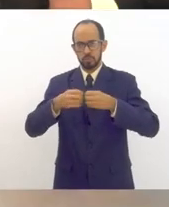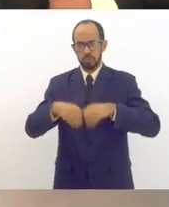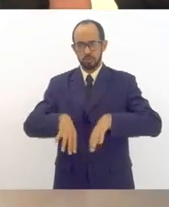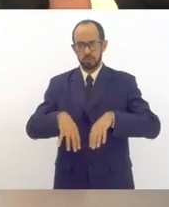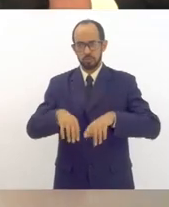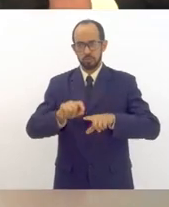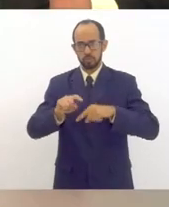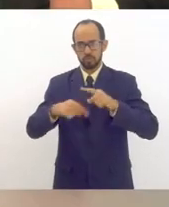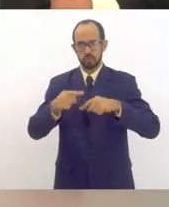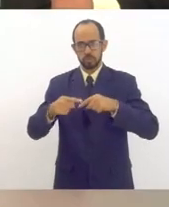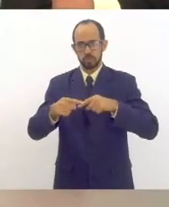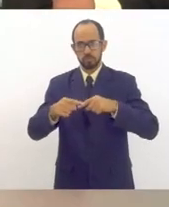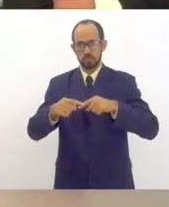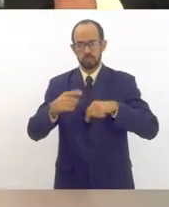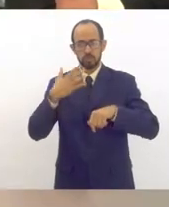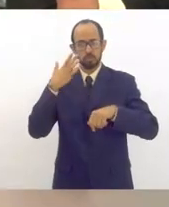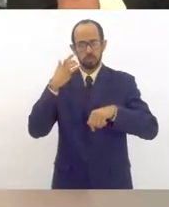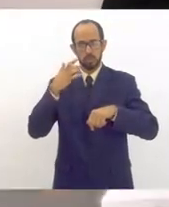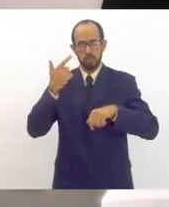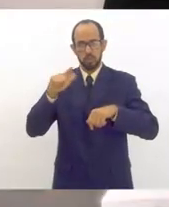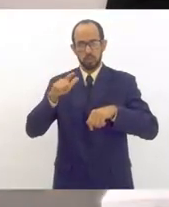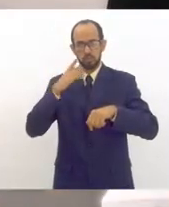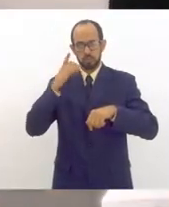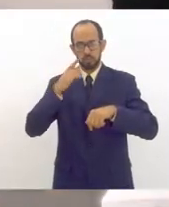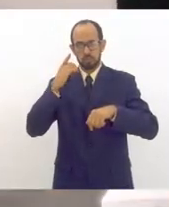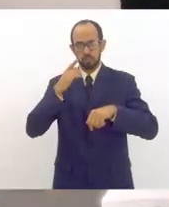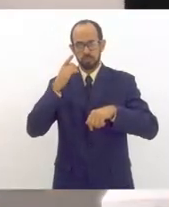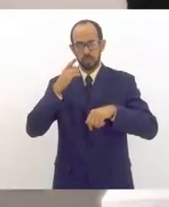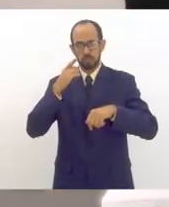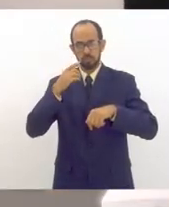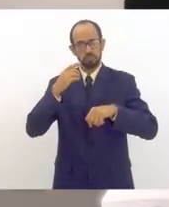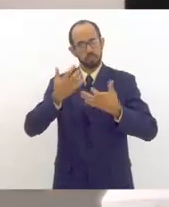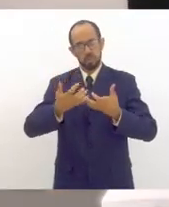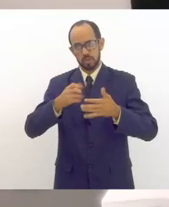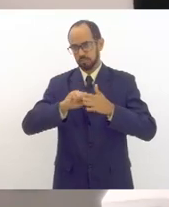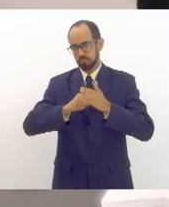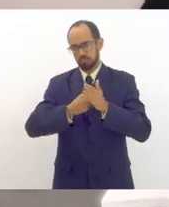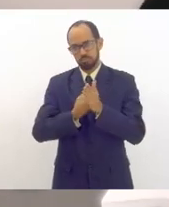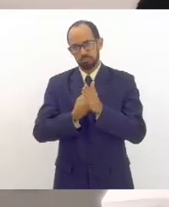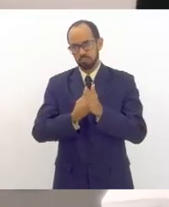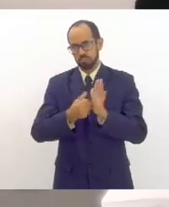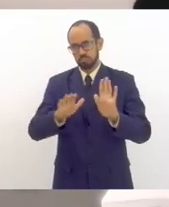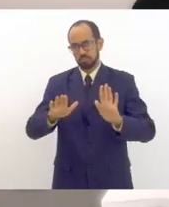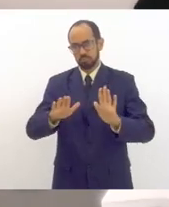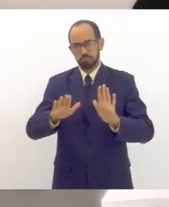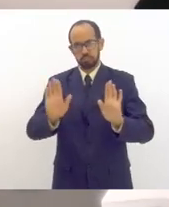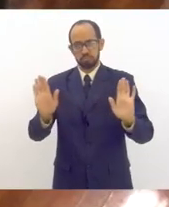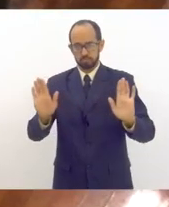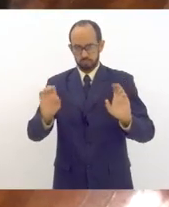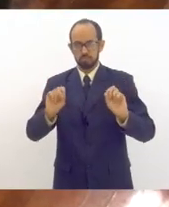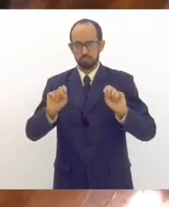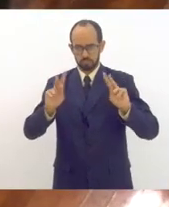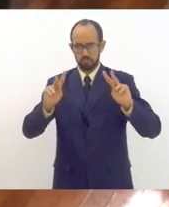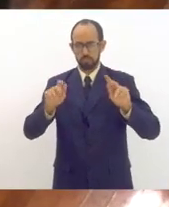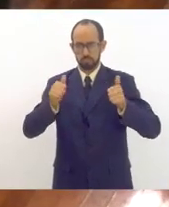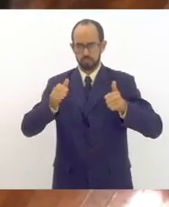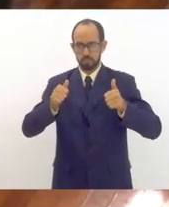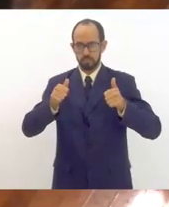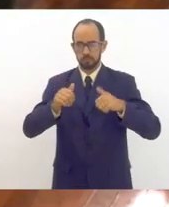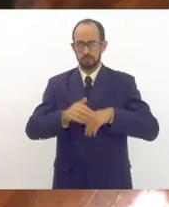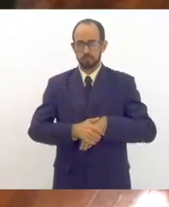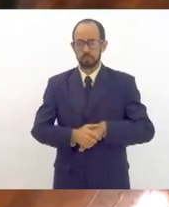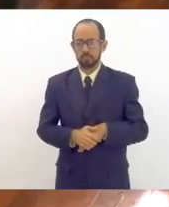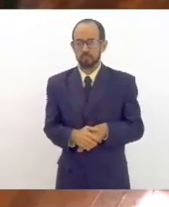o líder ou algum outro parlamentar queira fazer obstrução e use os vetos para tal, tá bom? Então,